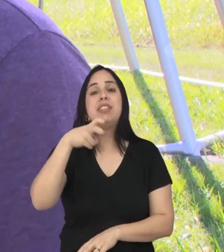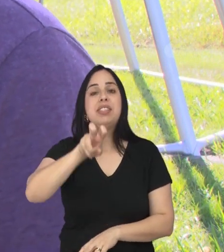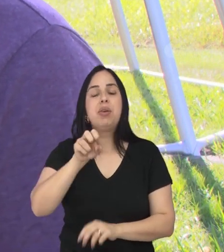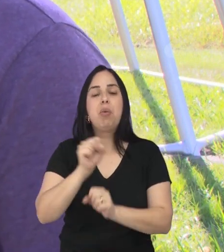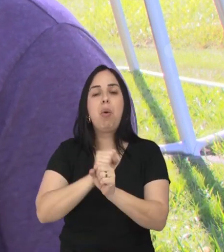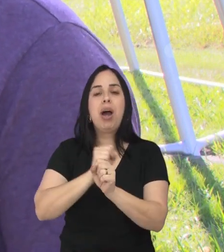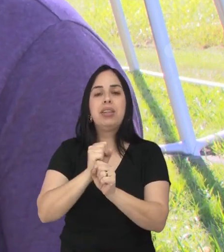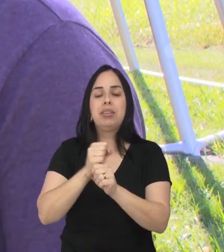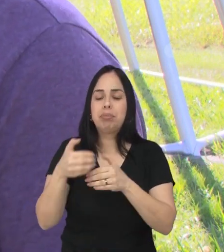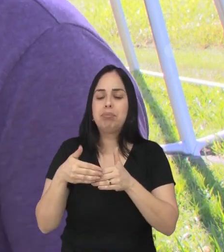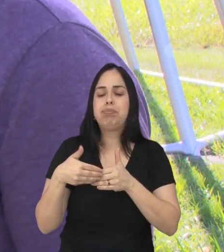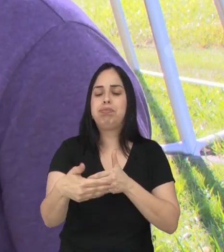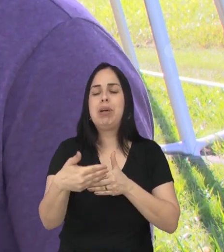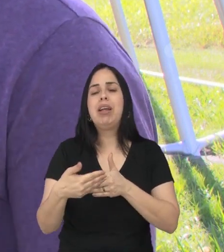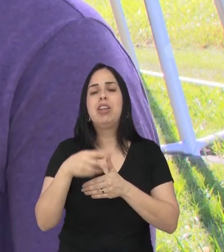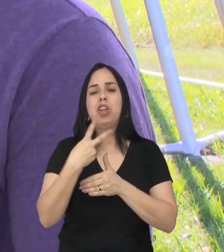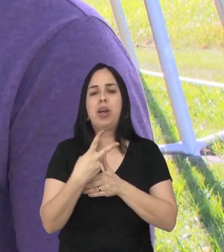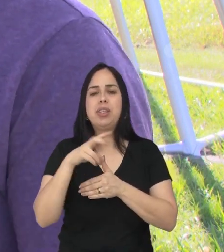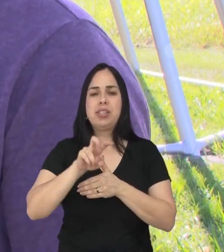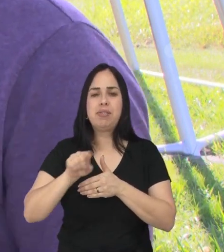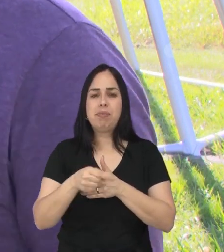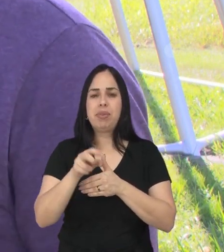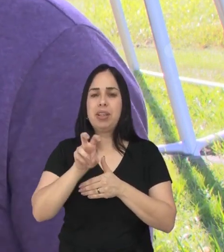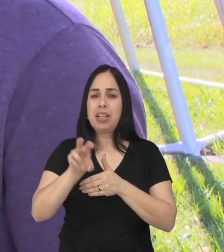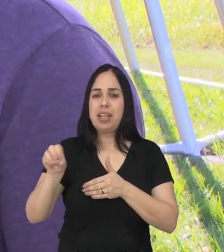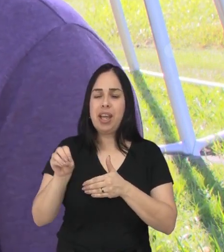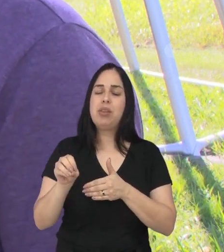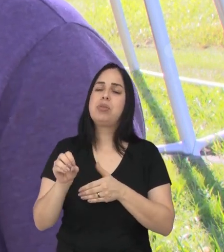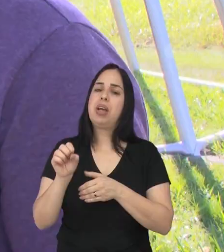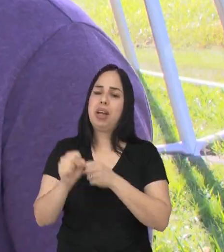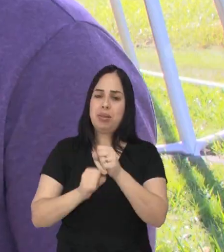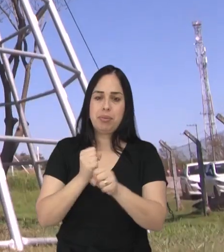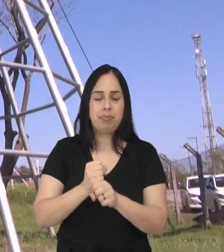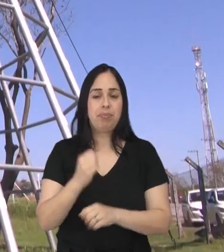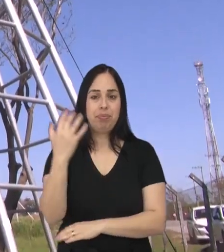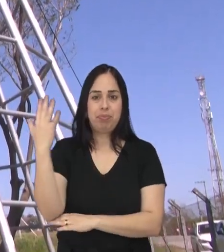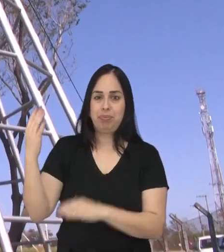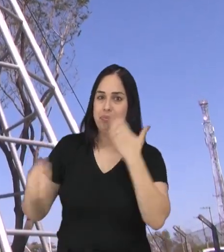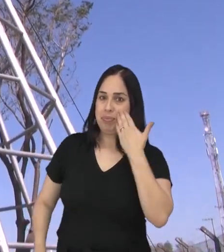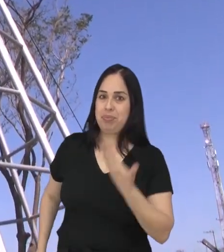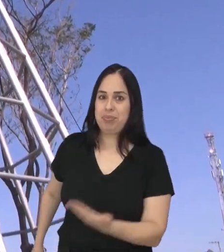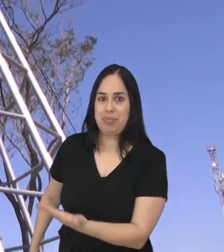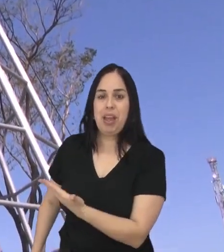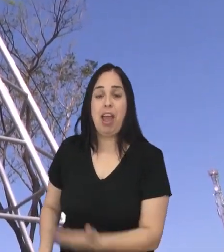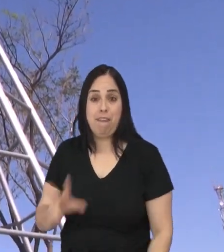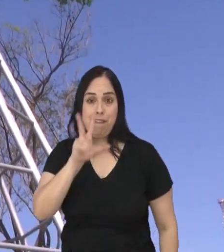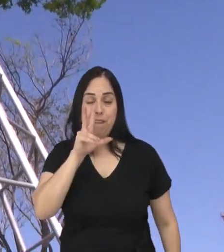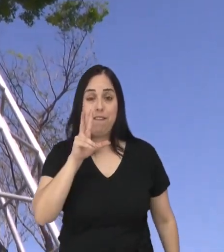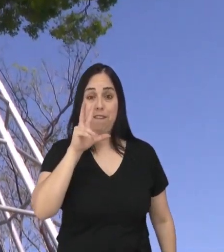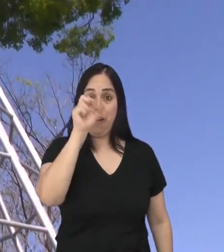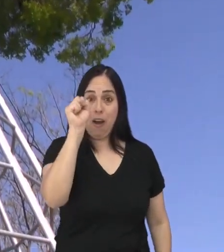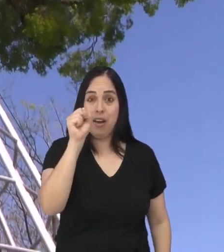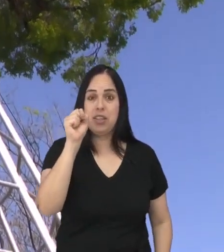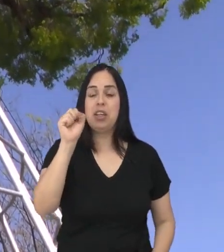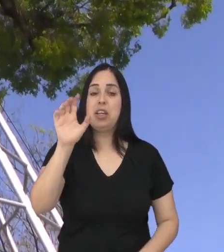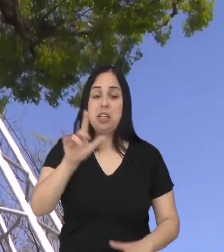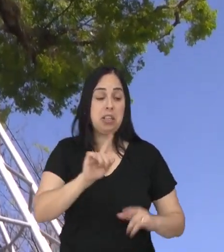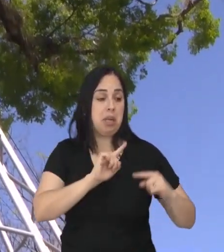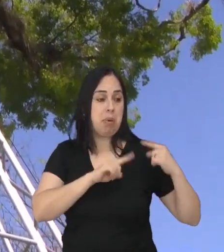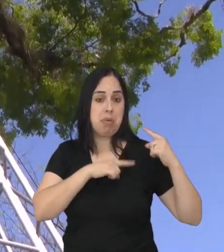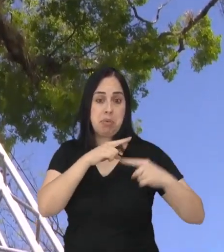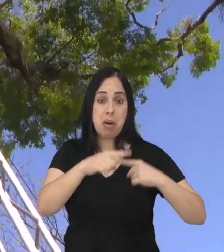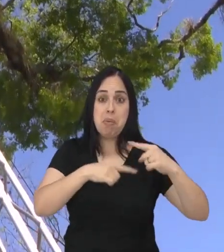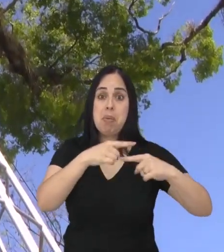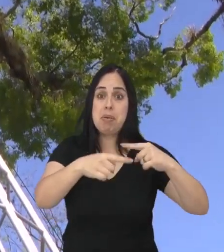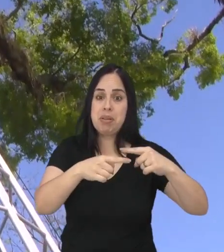anos, ainda tem pela frente mais 2.500 anos para sobreviver. Esta árvore icônica é guerreira, sobreviveu por